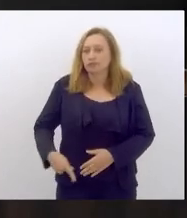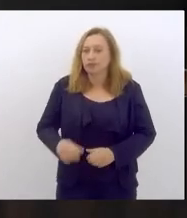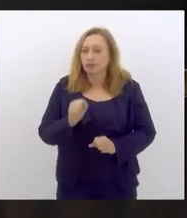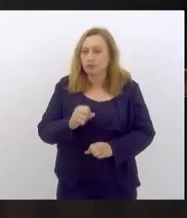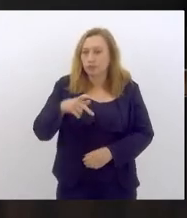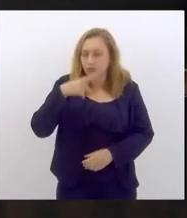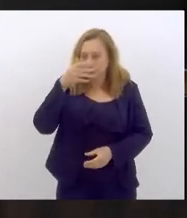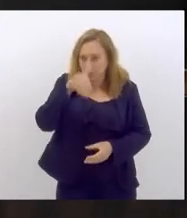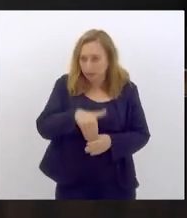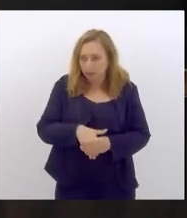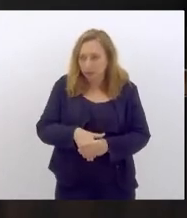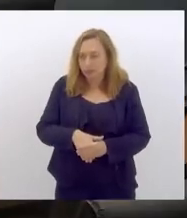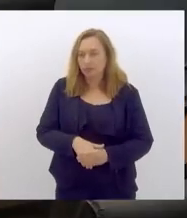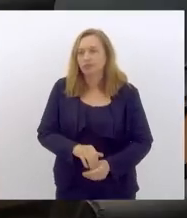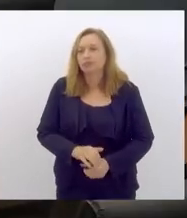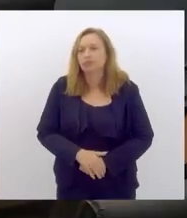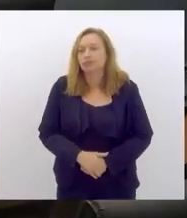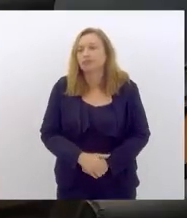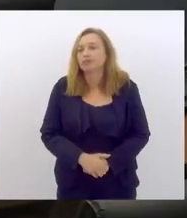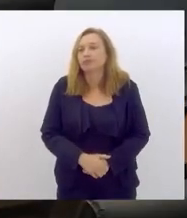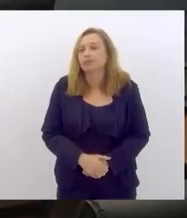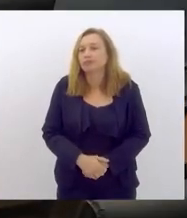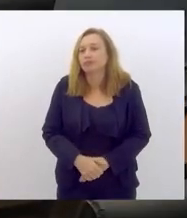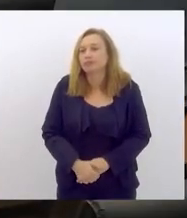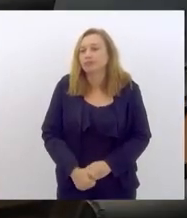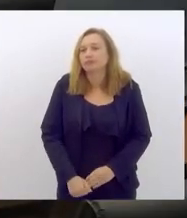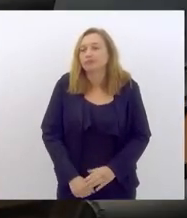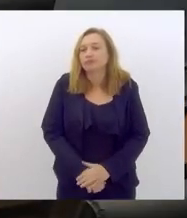declaração de voto, por gentileza.